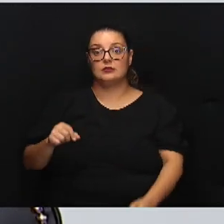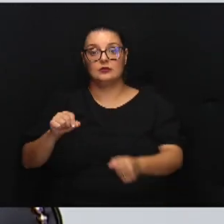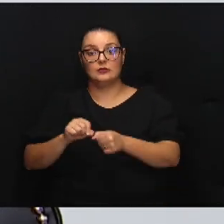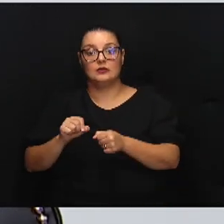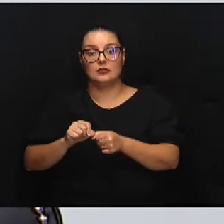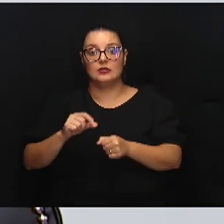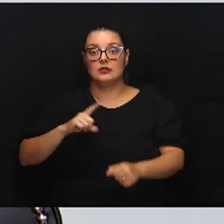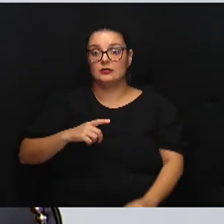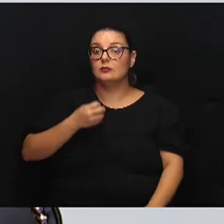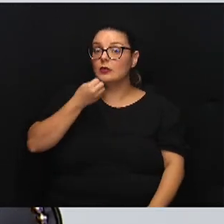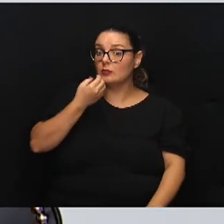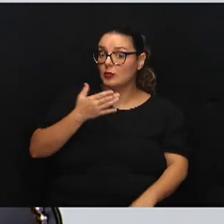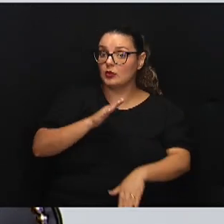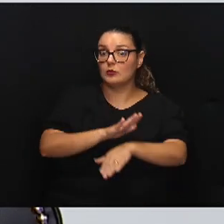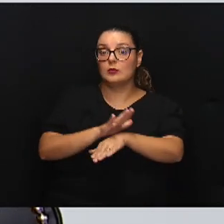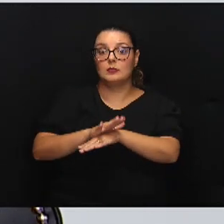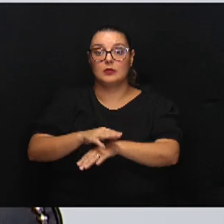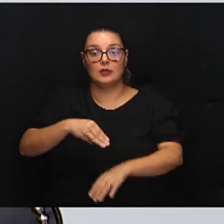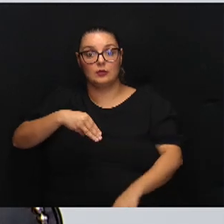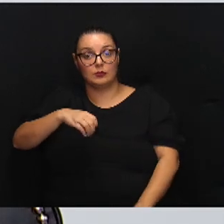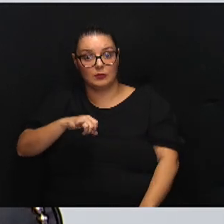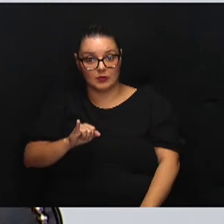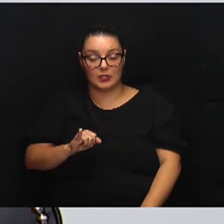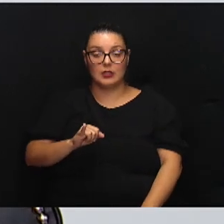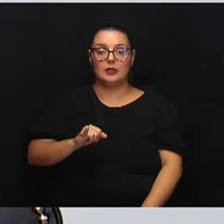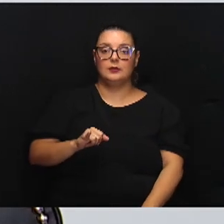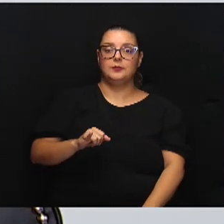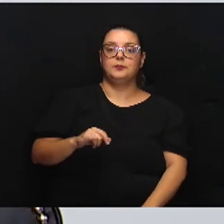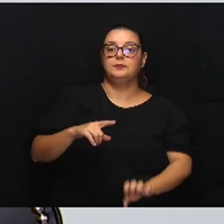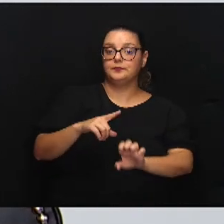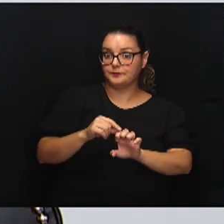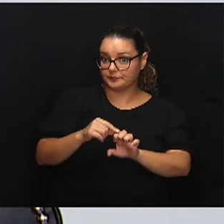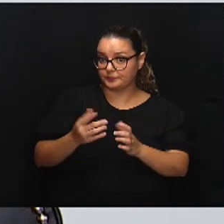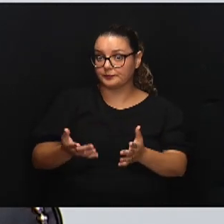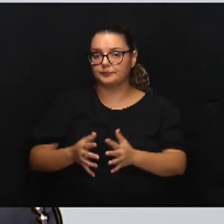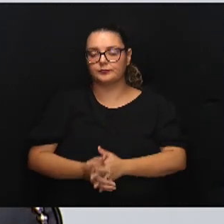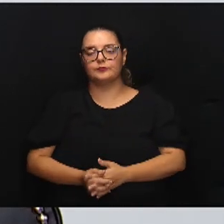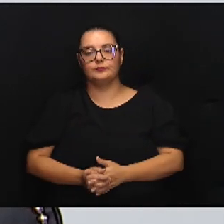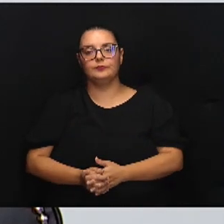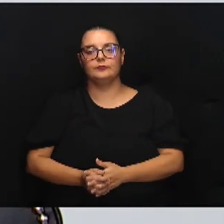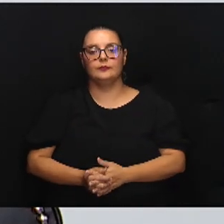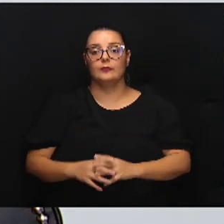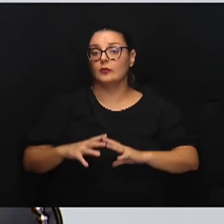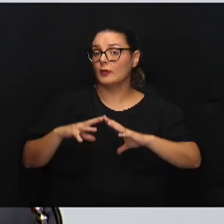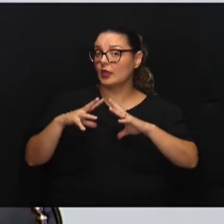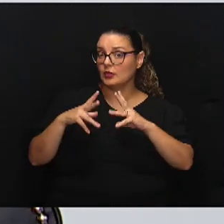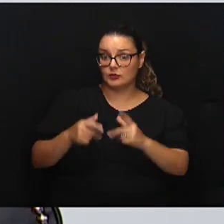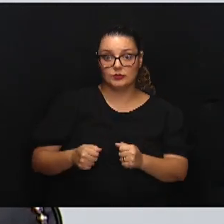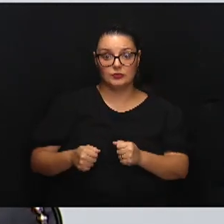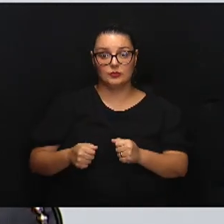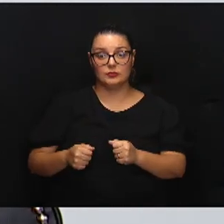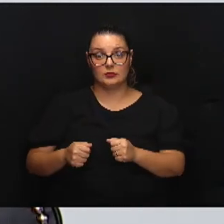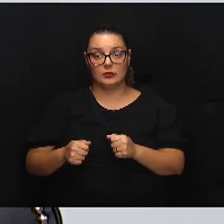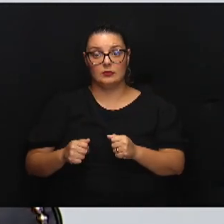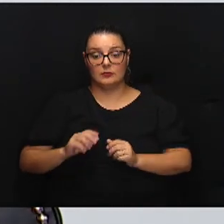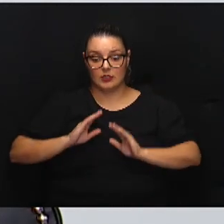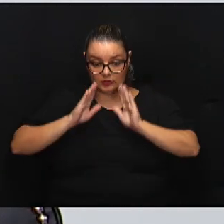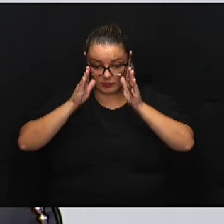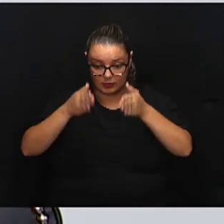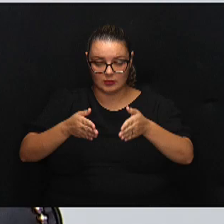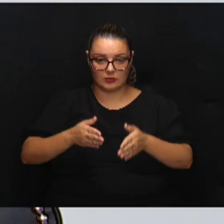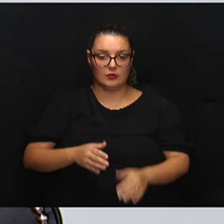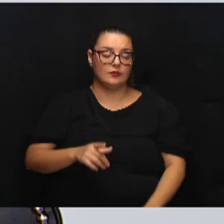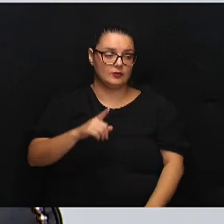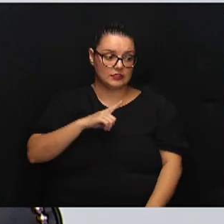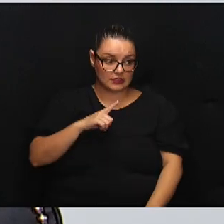uma boa ajuda para quem era MEI, para quem é empreendedor MEI, né? Então, tudo isso foi me deixando mais focada. Você chegou